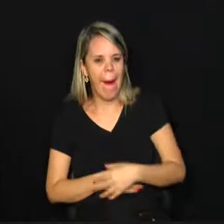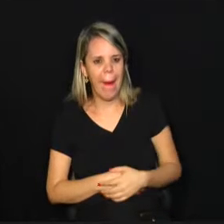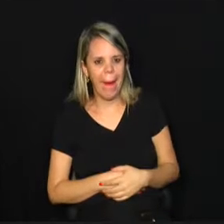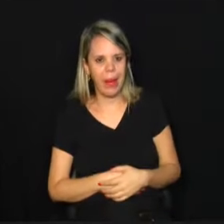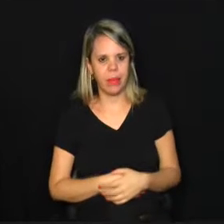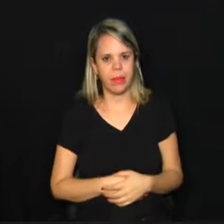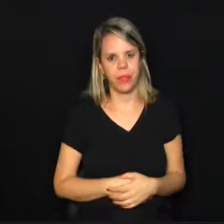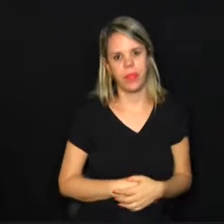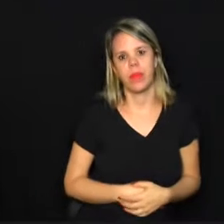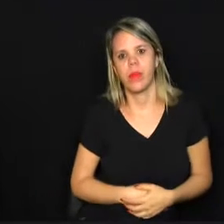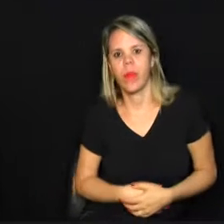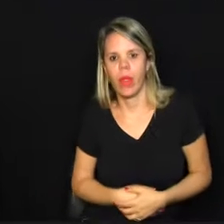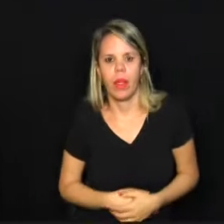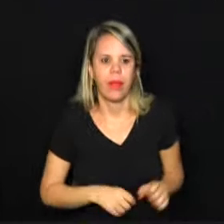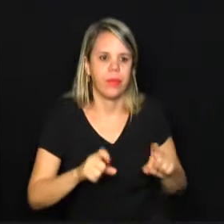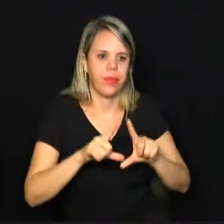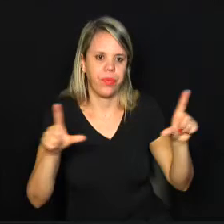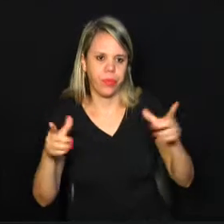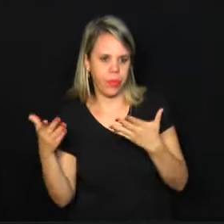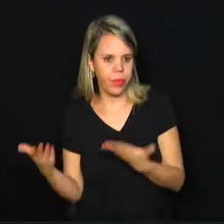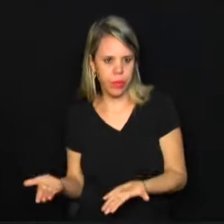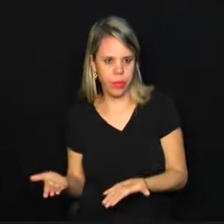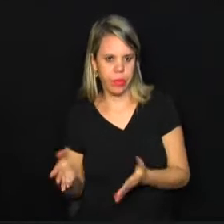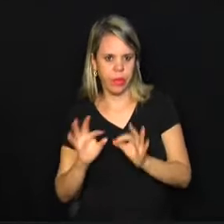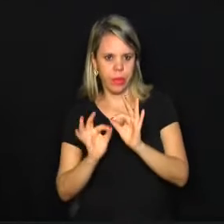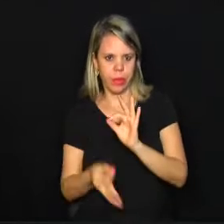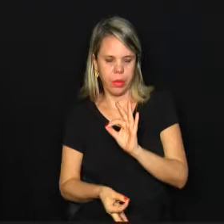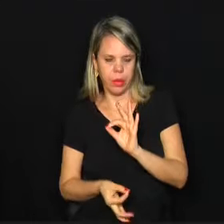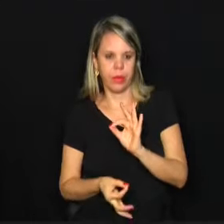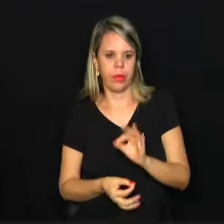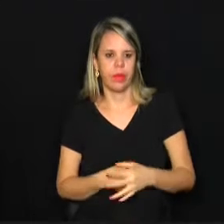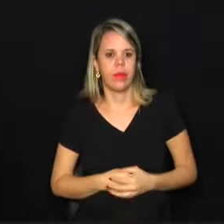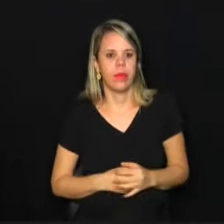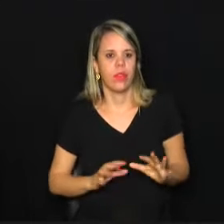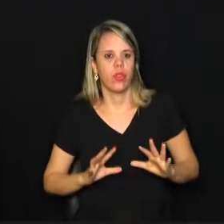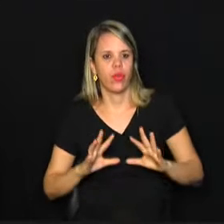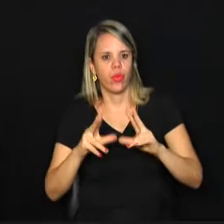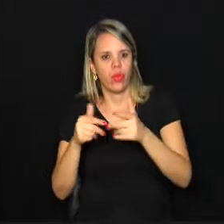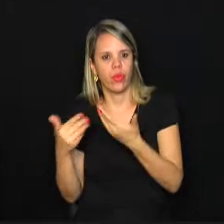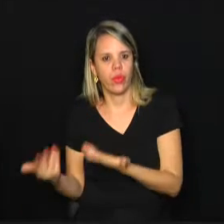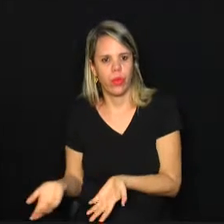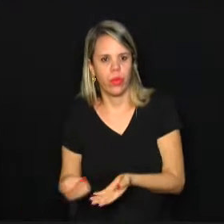queria o próximo slide, por favor. Eu não vou com mais delongas a respeito de toda a